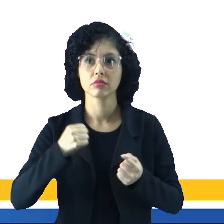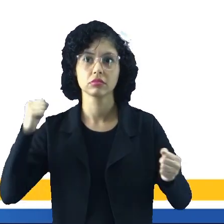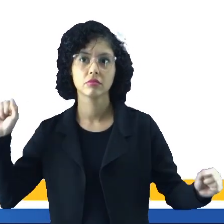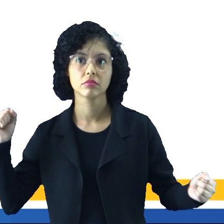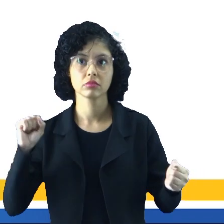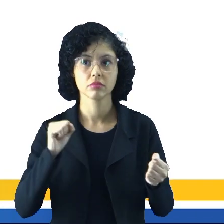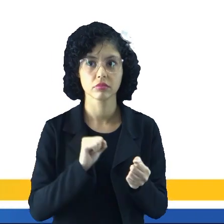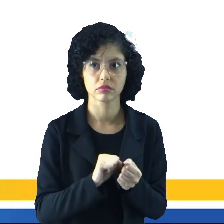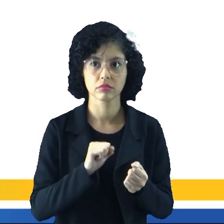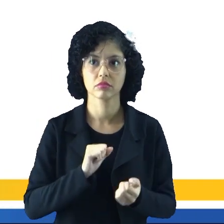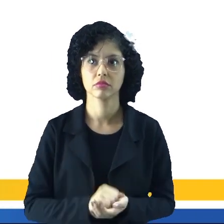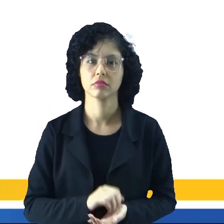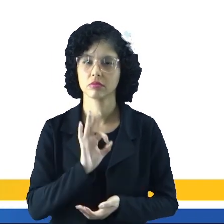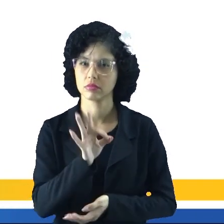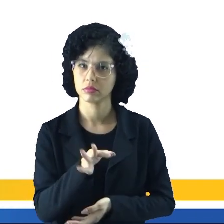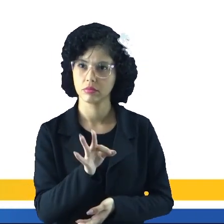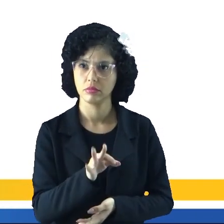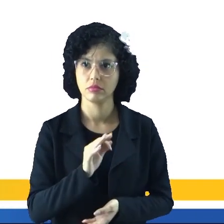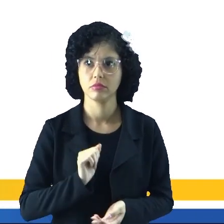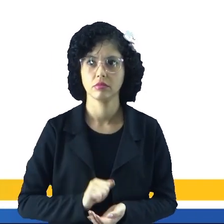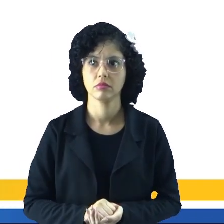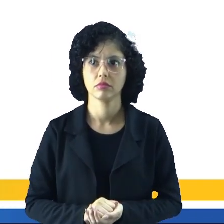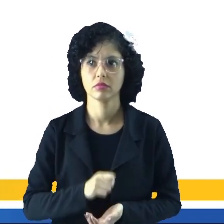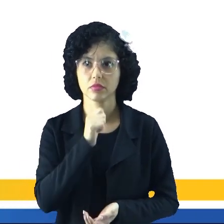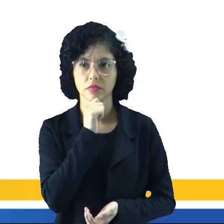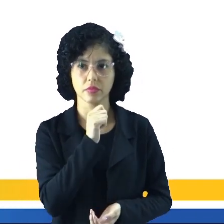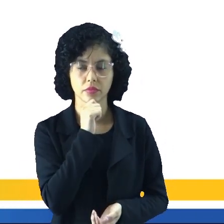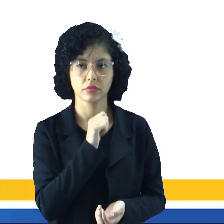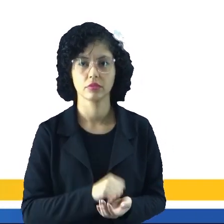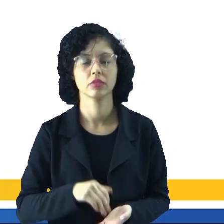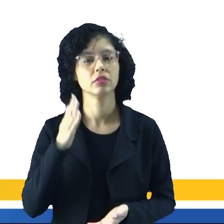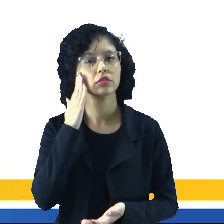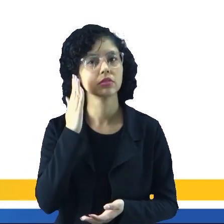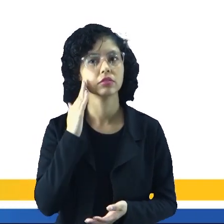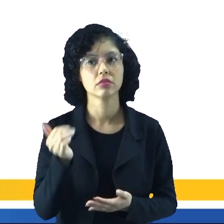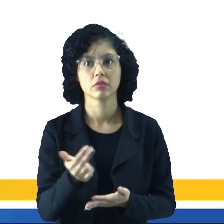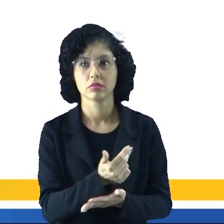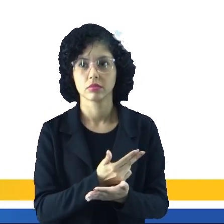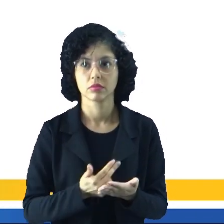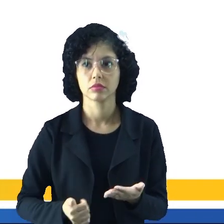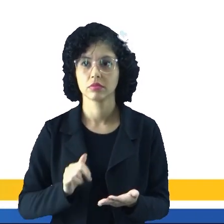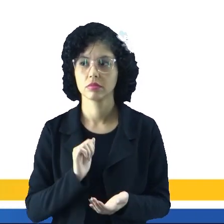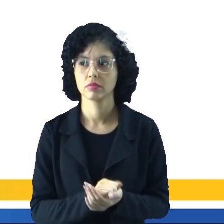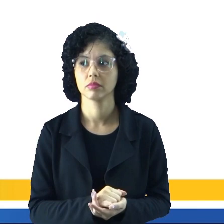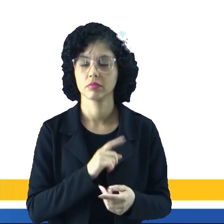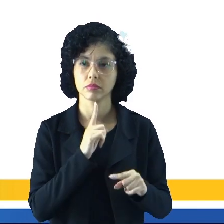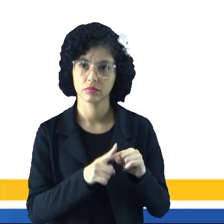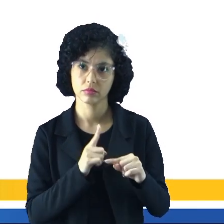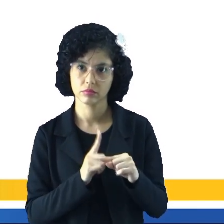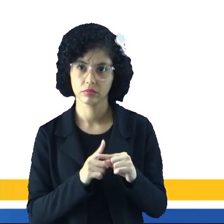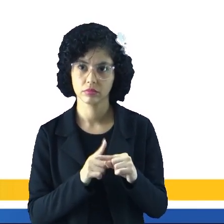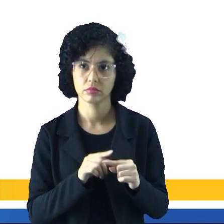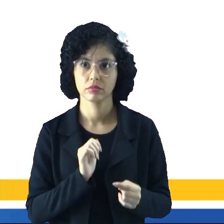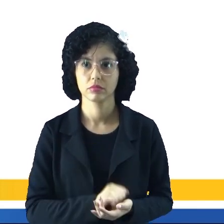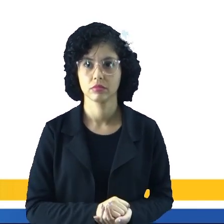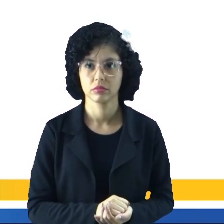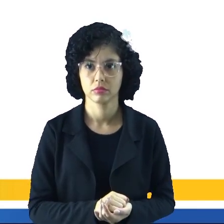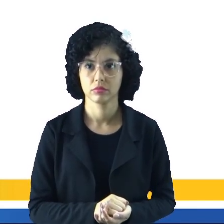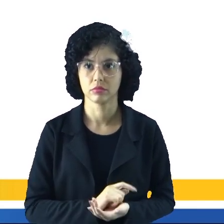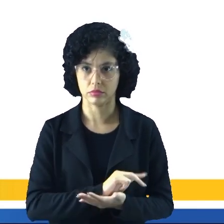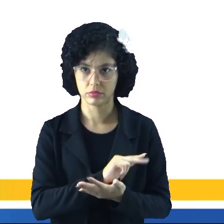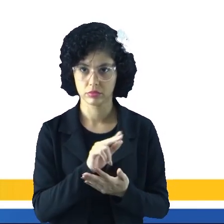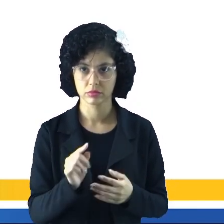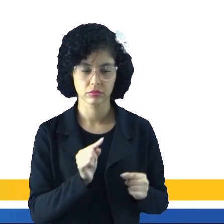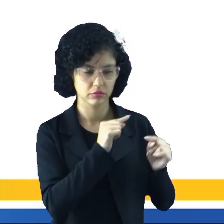ou de repulsão, tá certo? A gente pode entender esse enunciado no desenho. Nós temos ali a carga, né, positiva, e